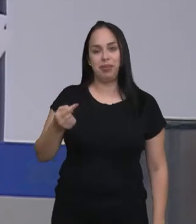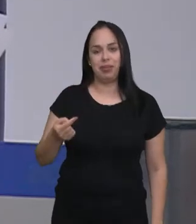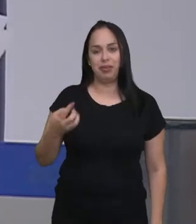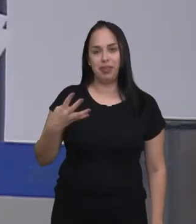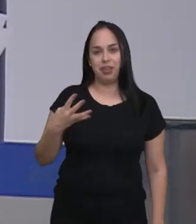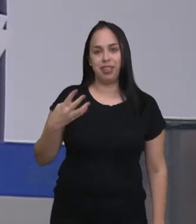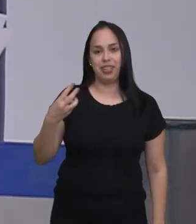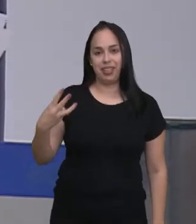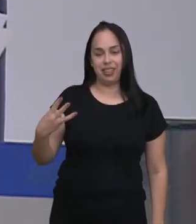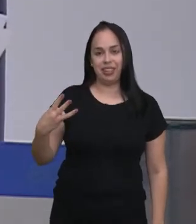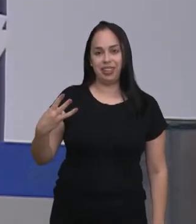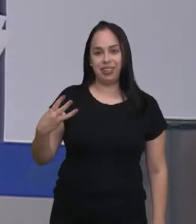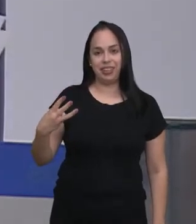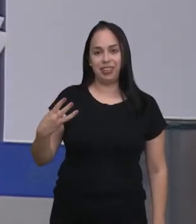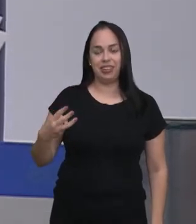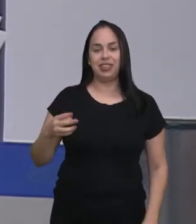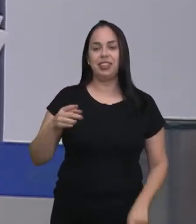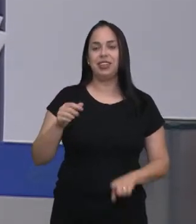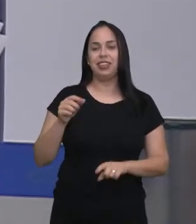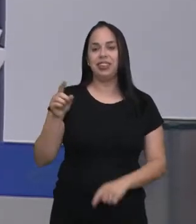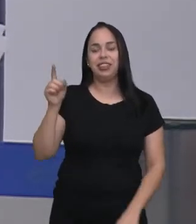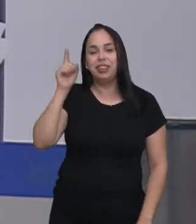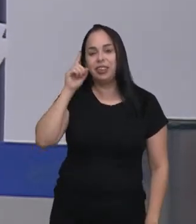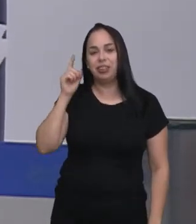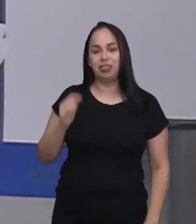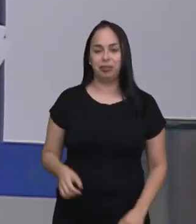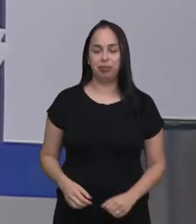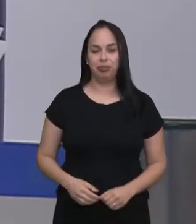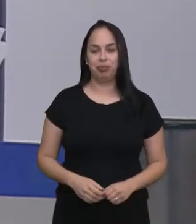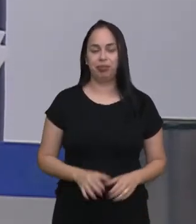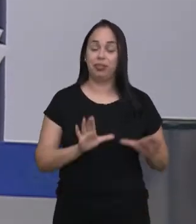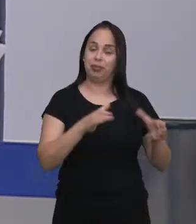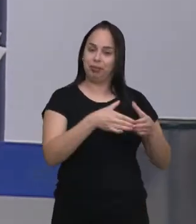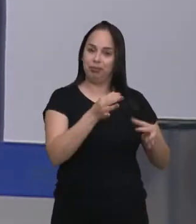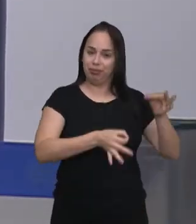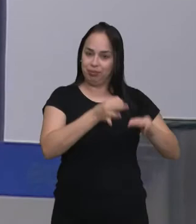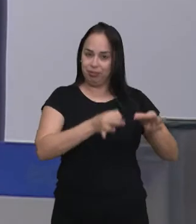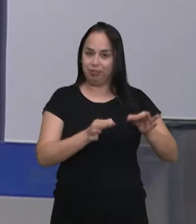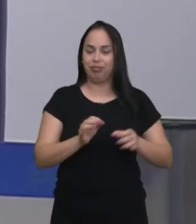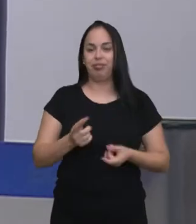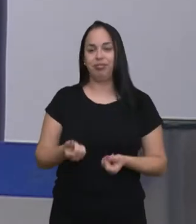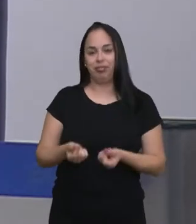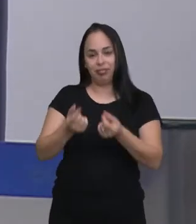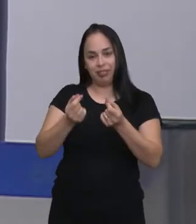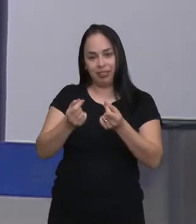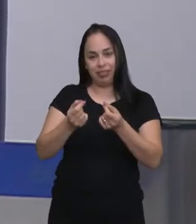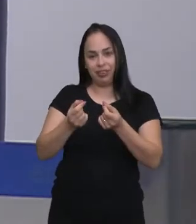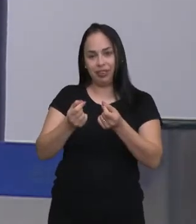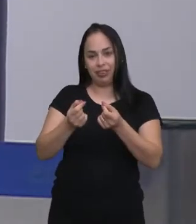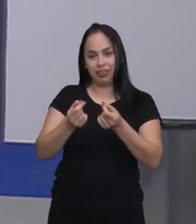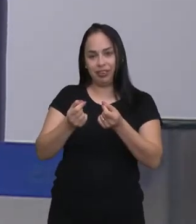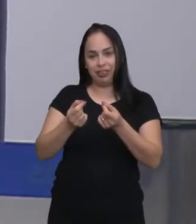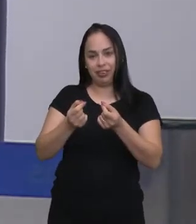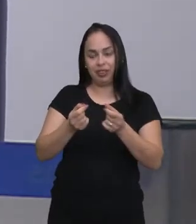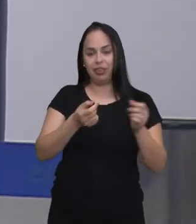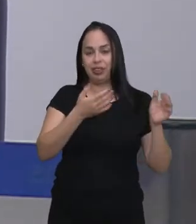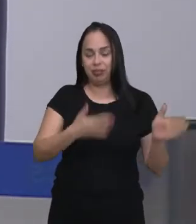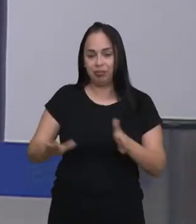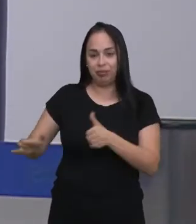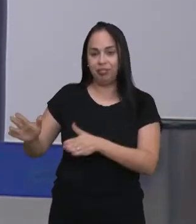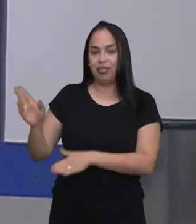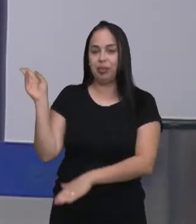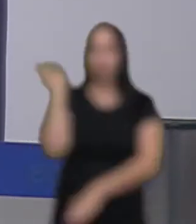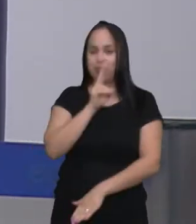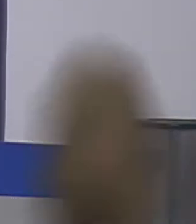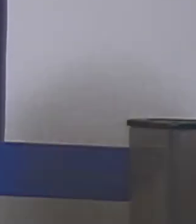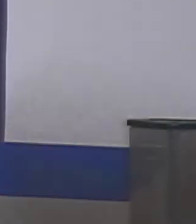10.346, de 2 de julho de 2021. Comissões de Justiça e Economia, rito urgente, término do